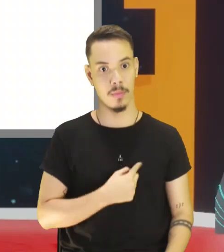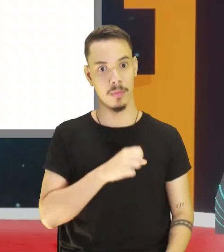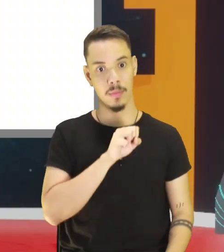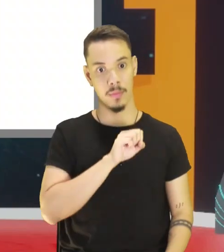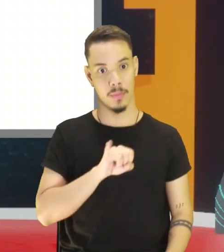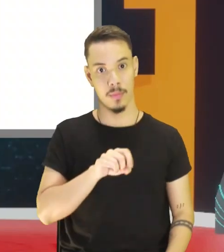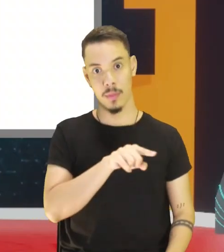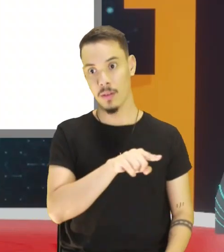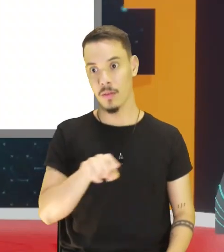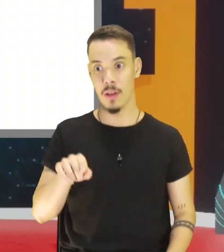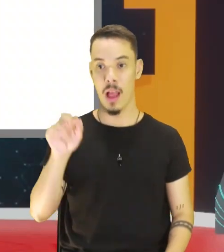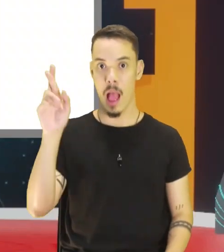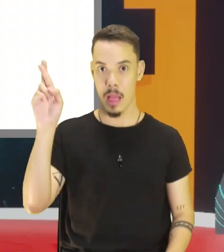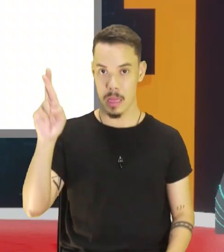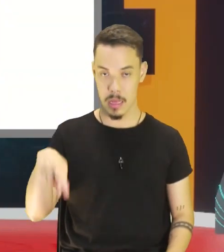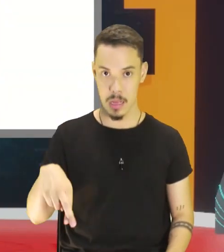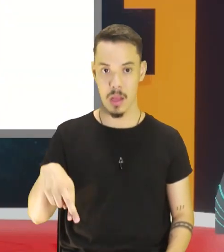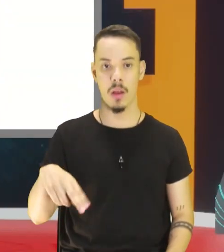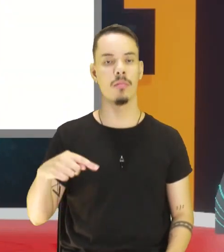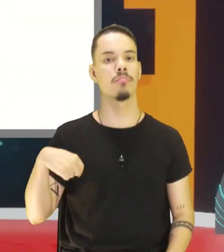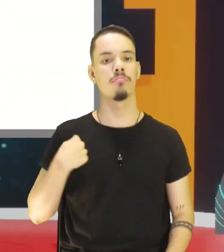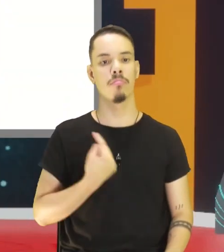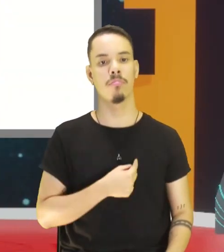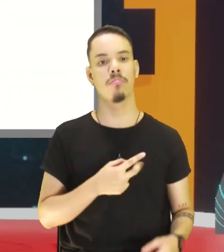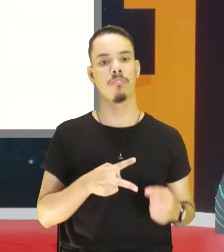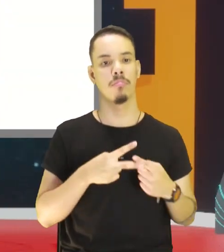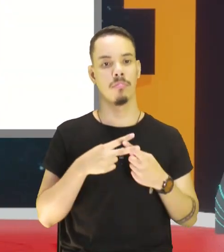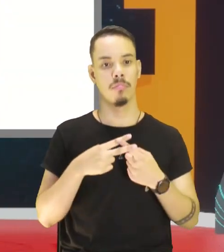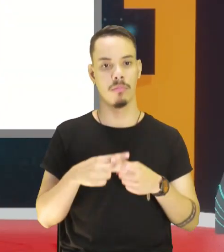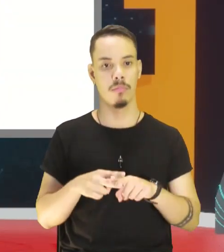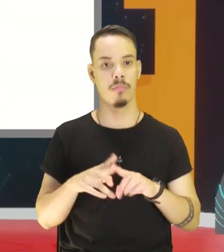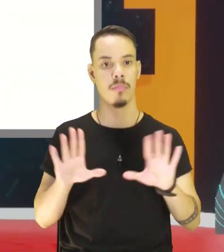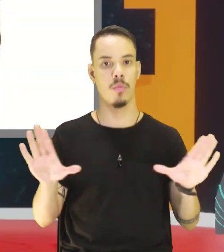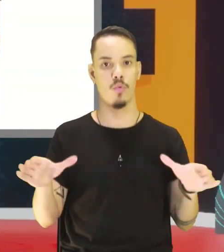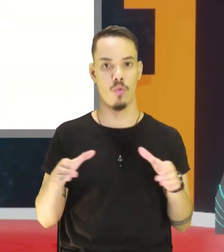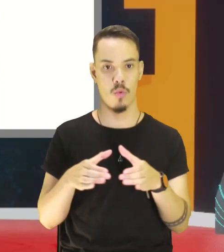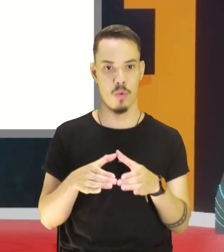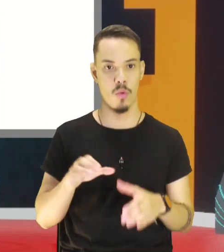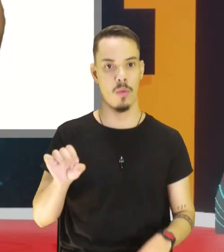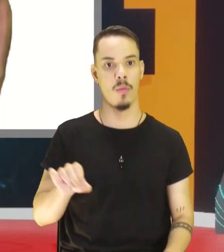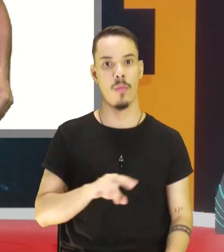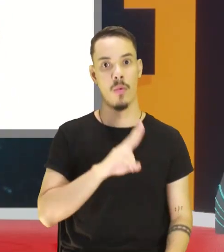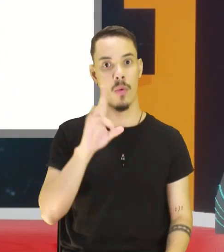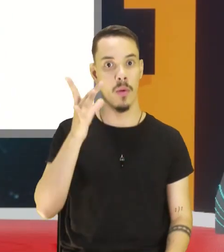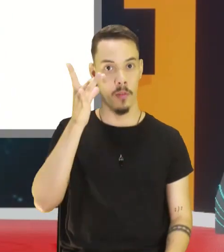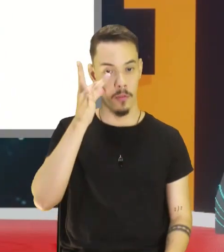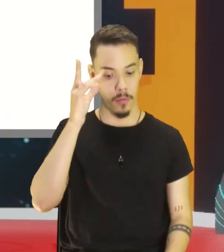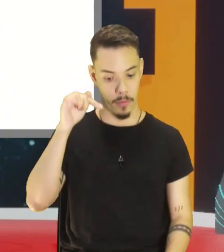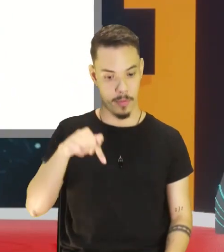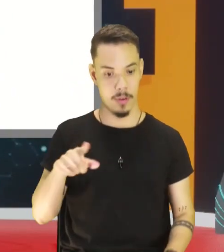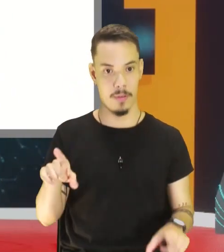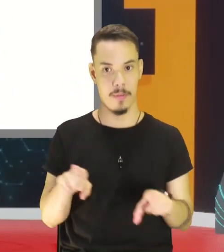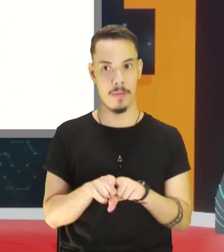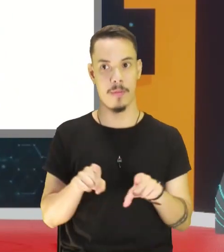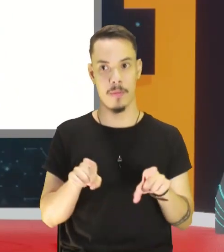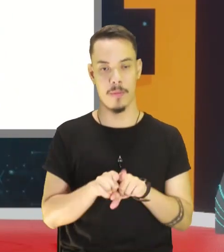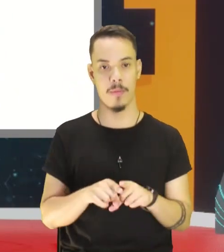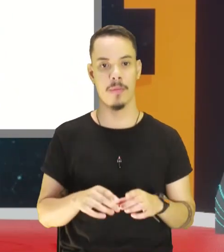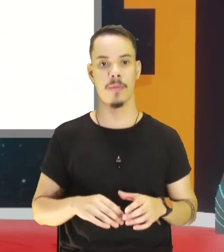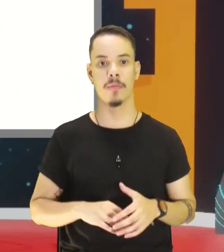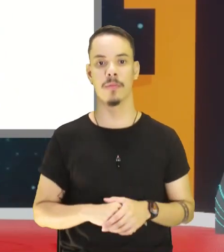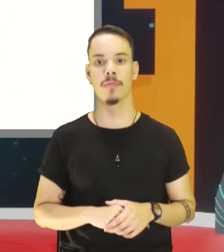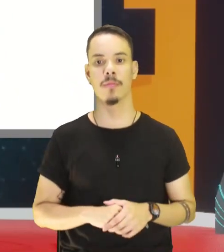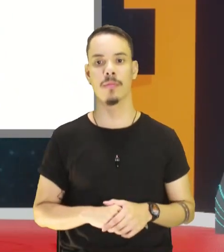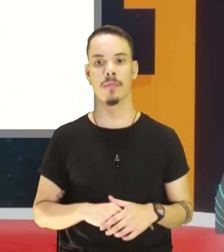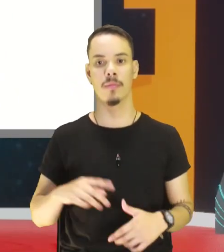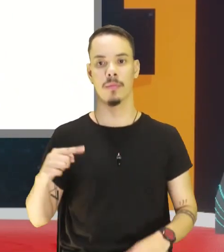e a gente espera que sim, a gente conserta no grupo ou aqui ao vivo também, tá certinho? Beleza, então aqui a gente